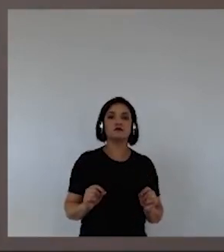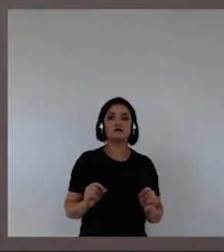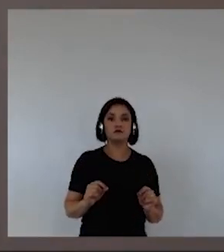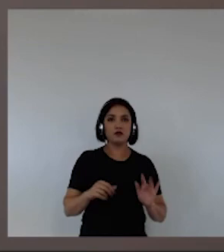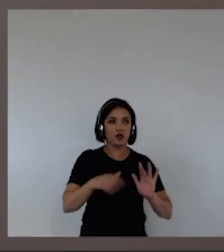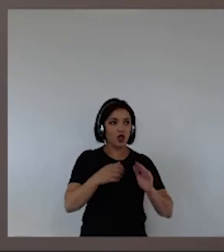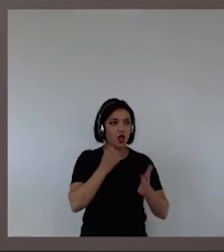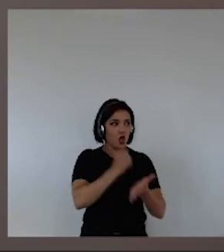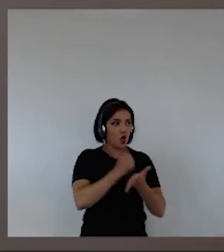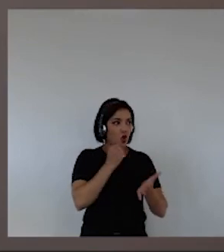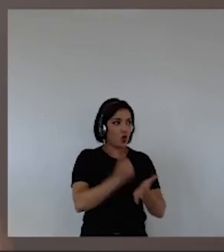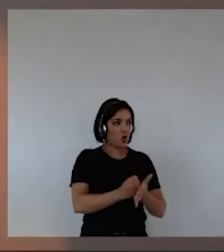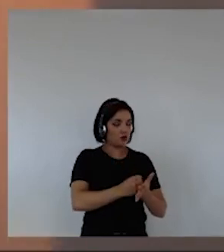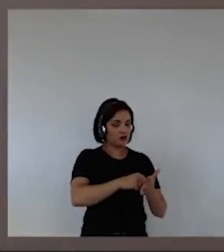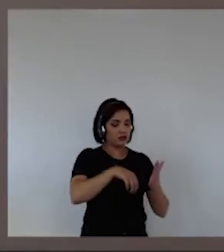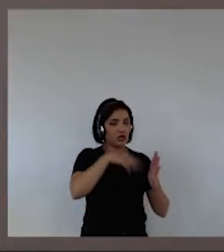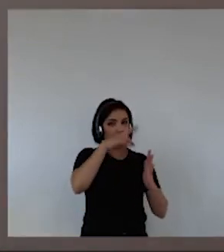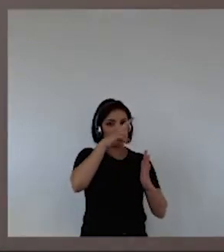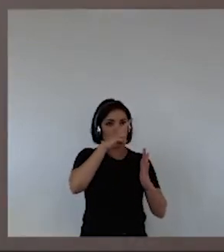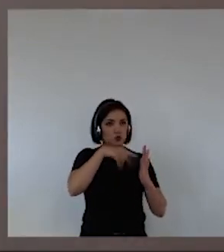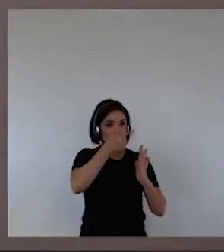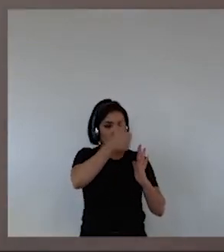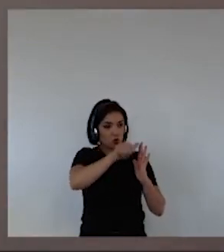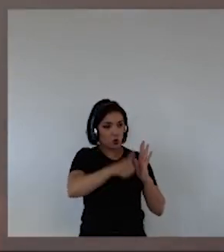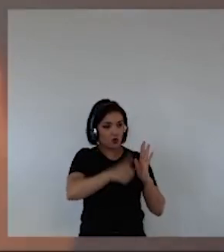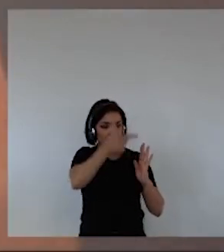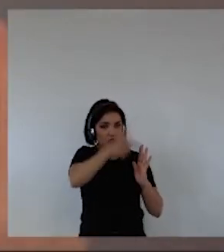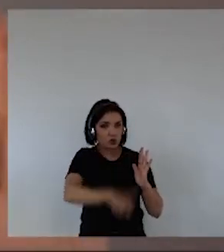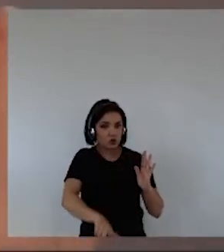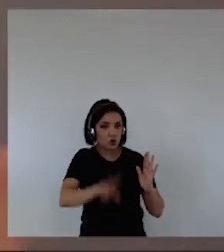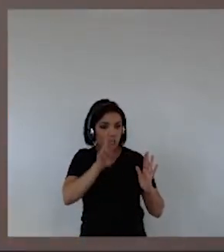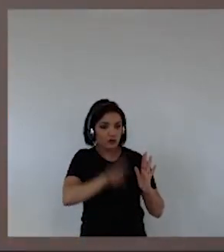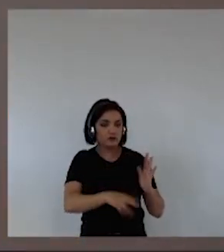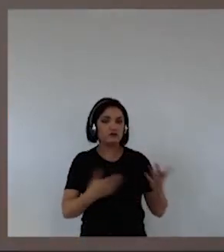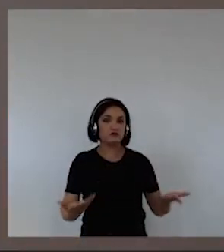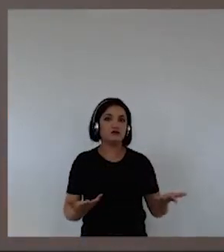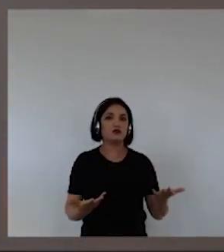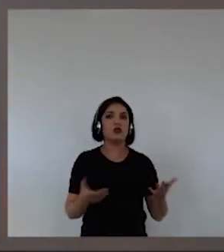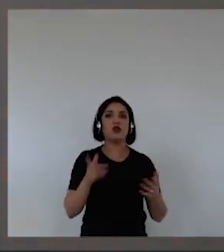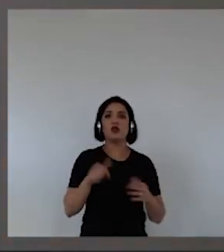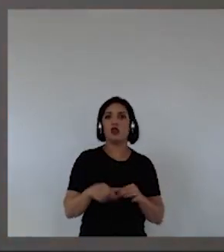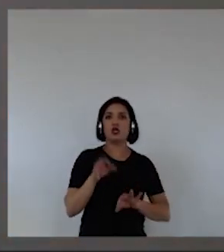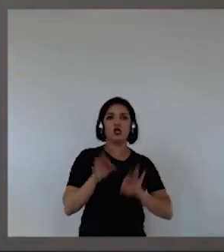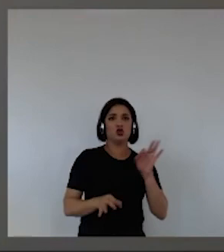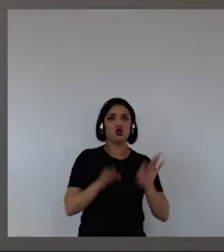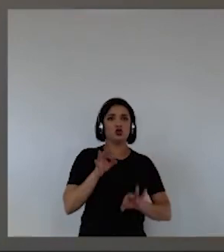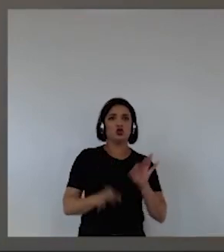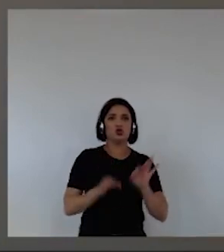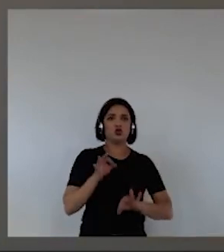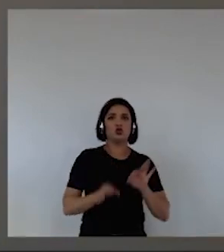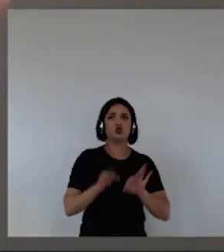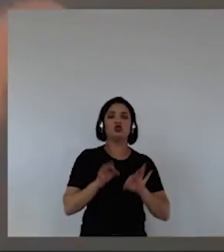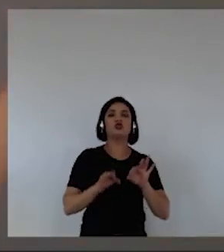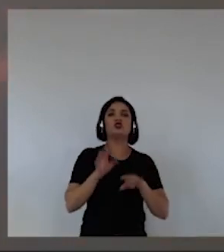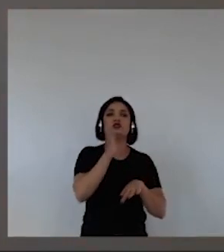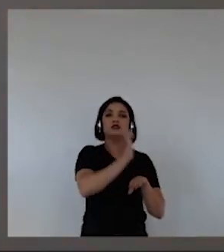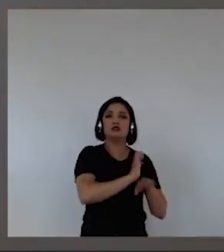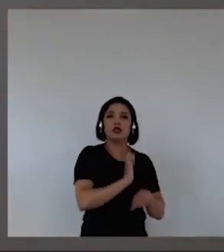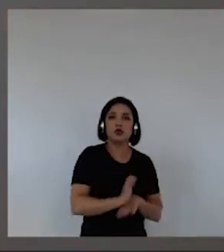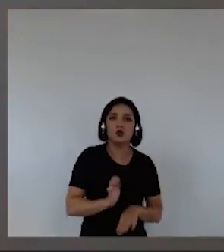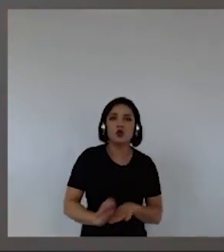revisão contratual, né? Antes, muito típicas, por exemplo, da justiça estadual, da